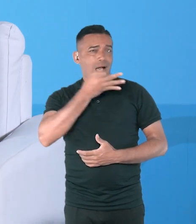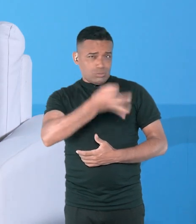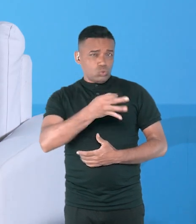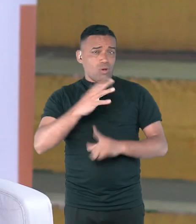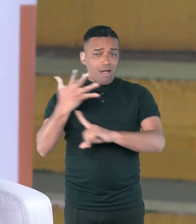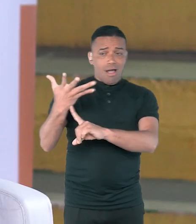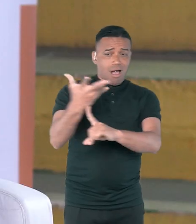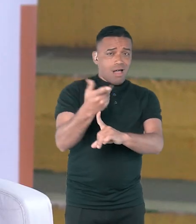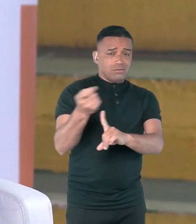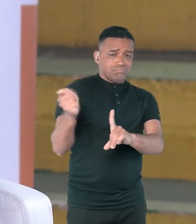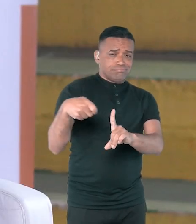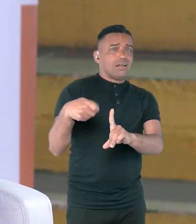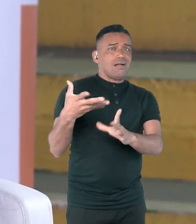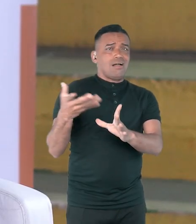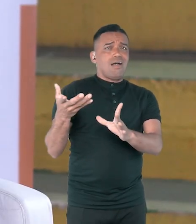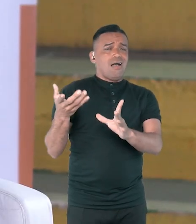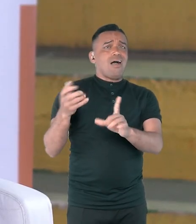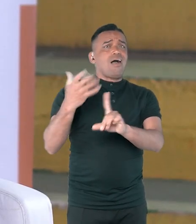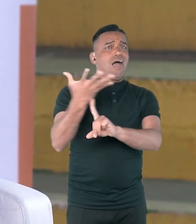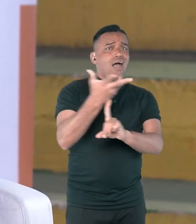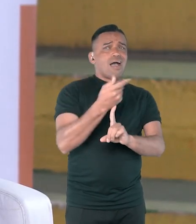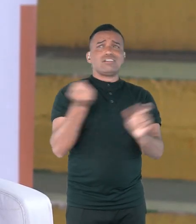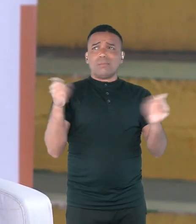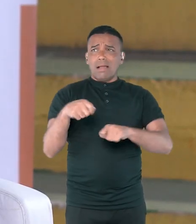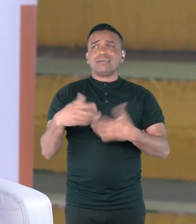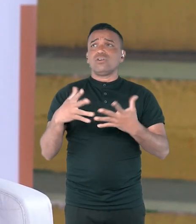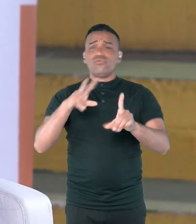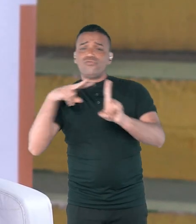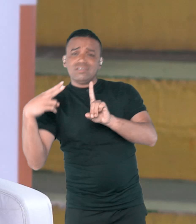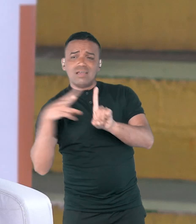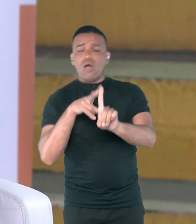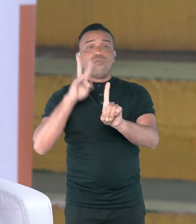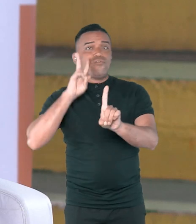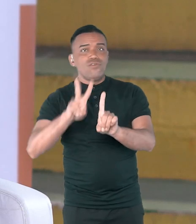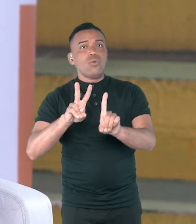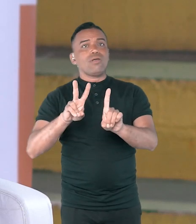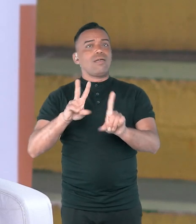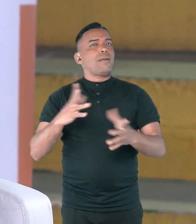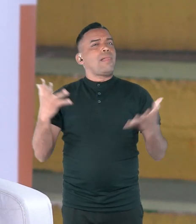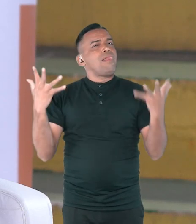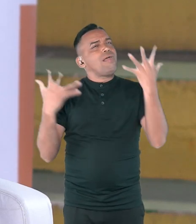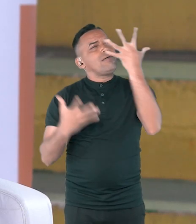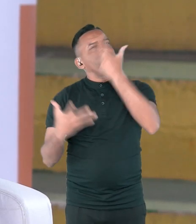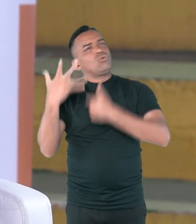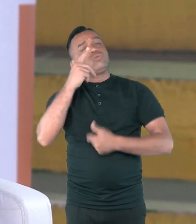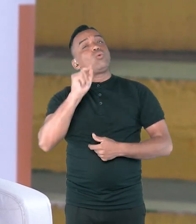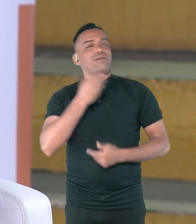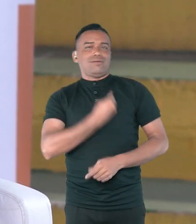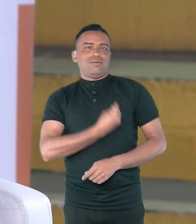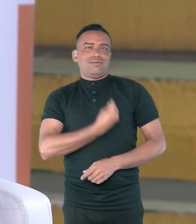que é te fazer ver, apesar de todas as adversidades, a beleza da existência.